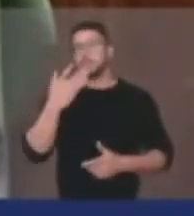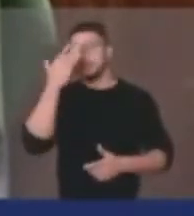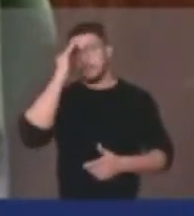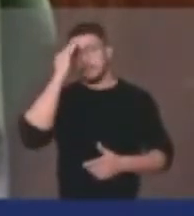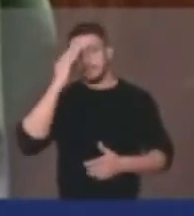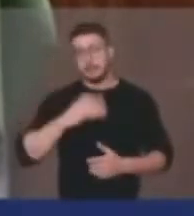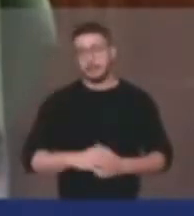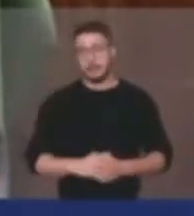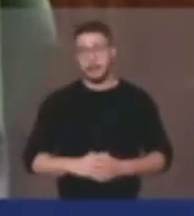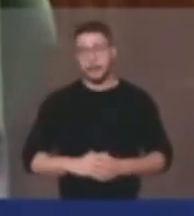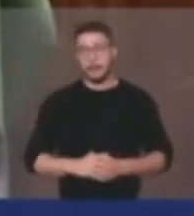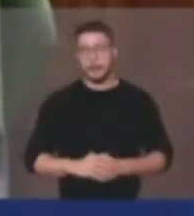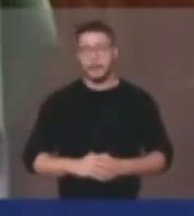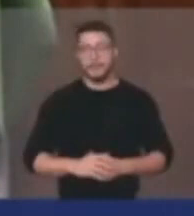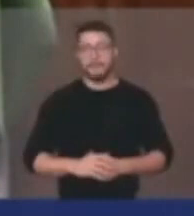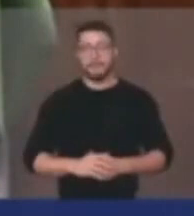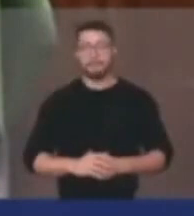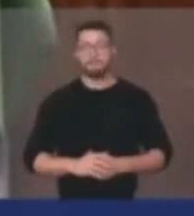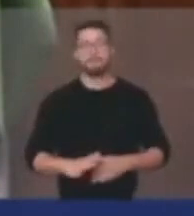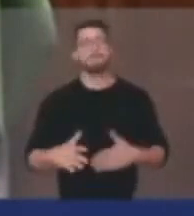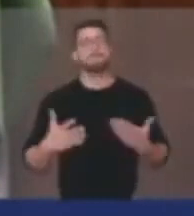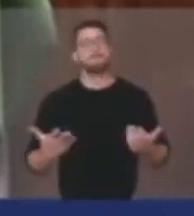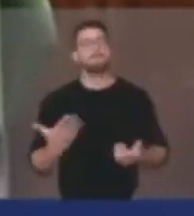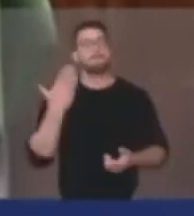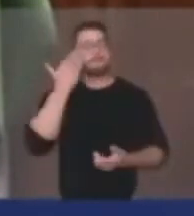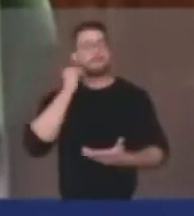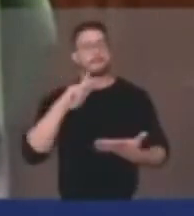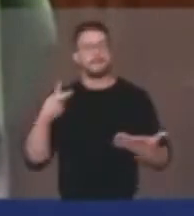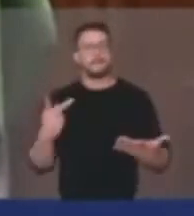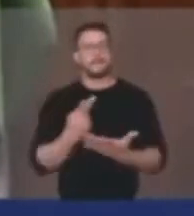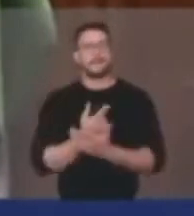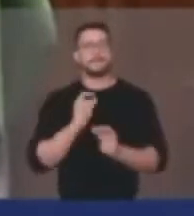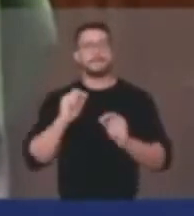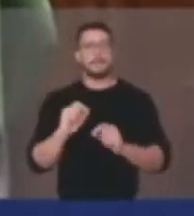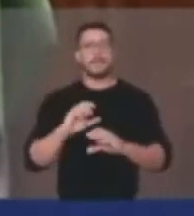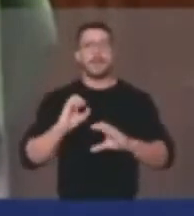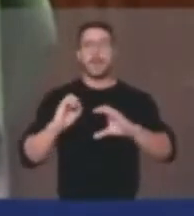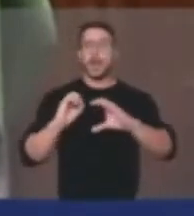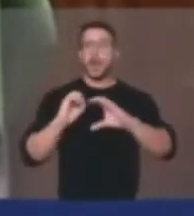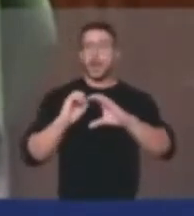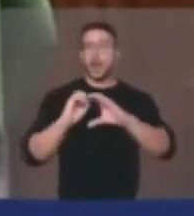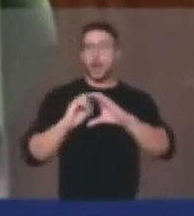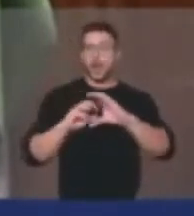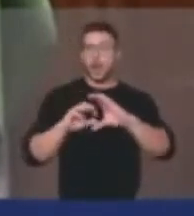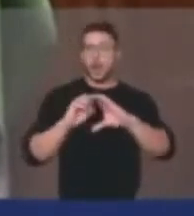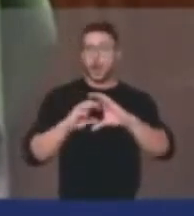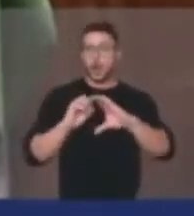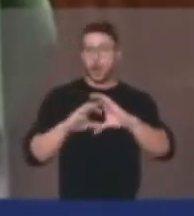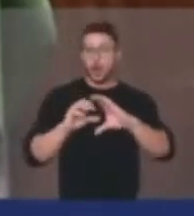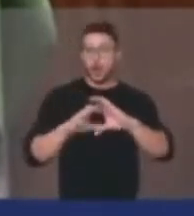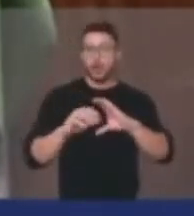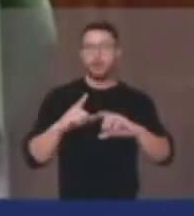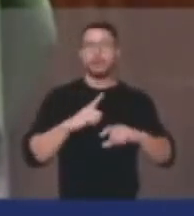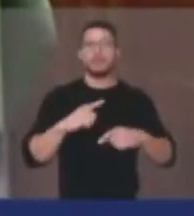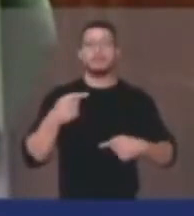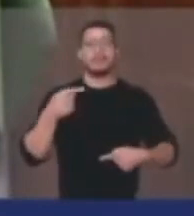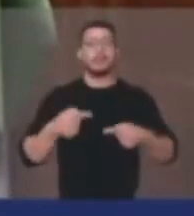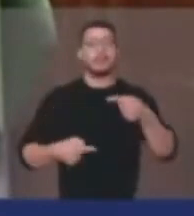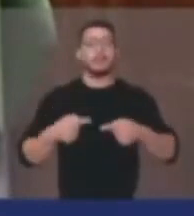exemplo, há poucos dias, a Globo News chegou a fazer debate sobre as prévias do